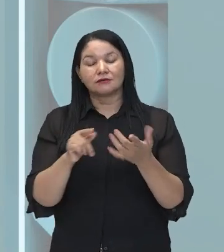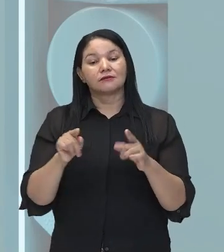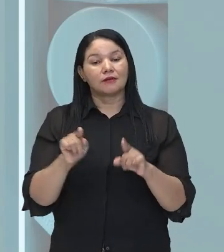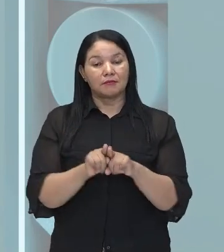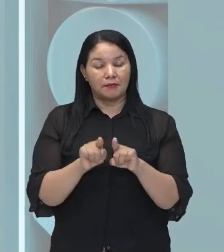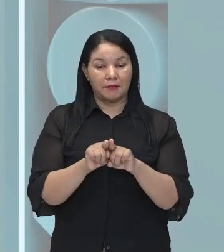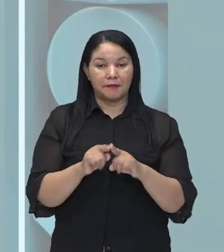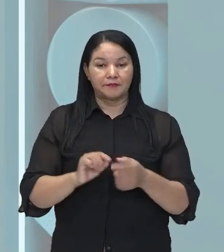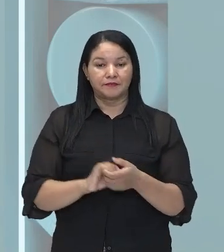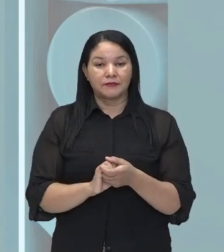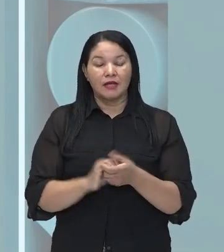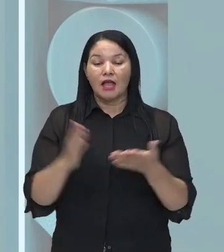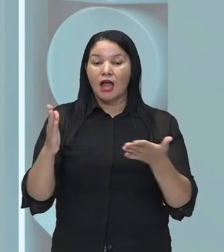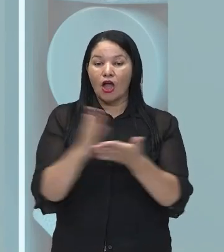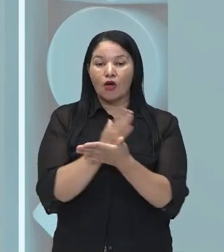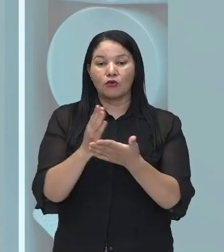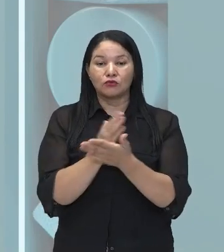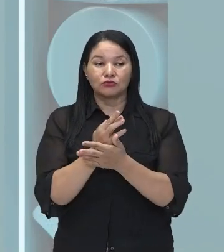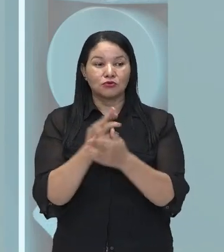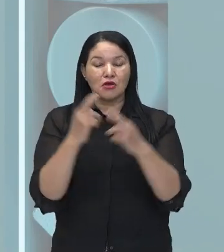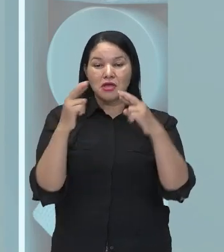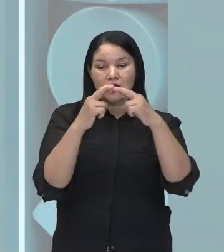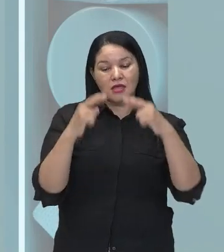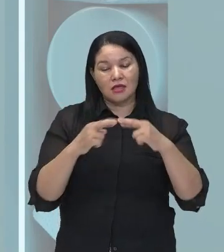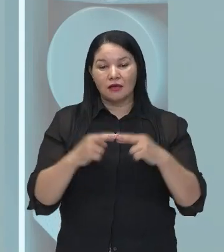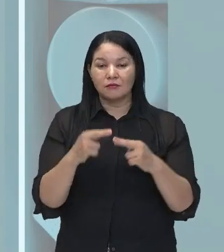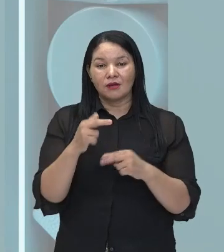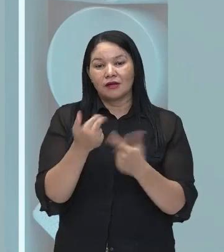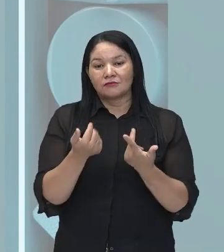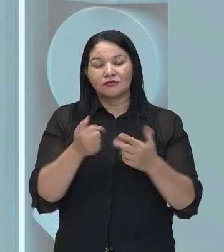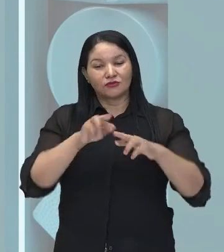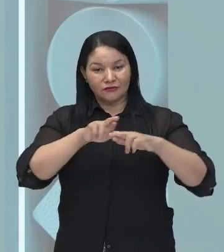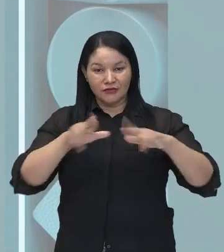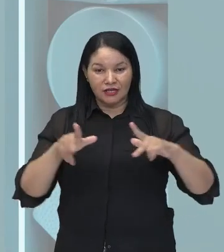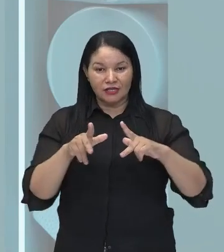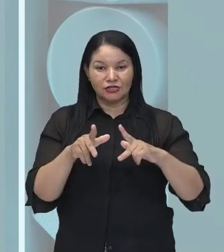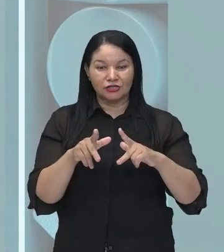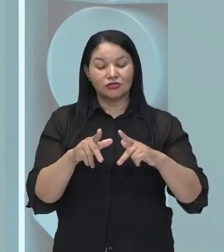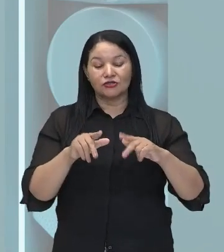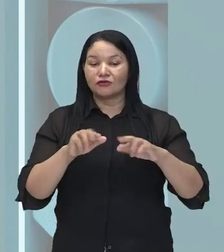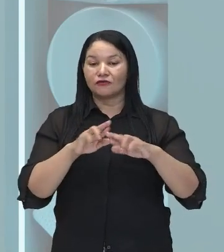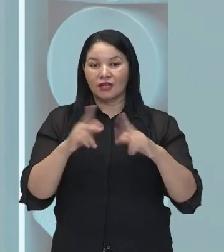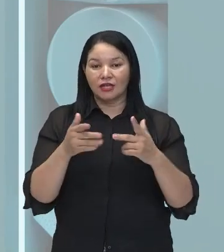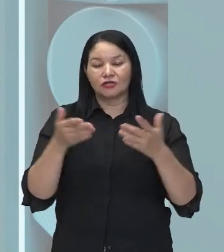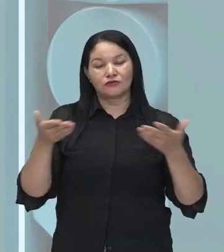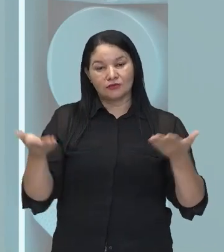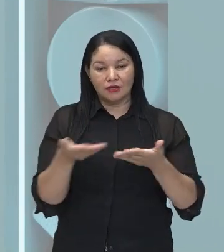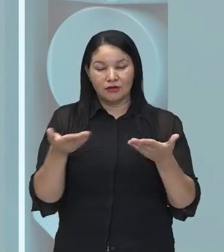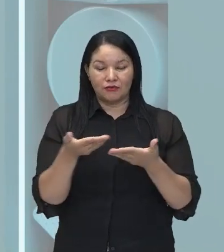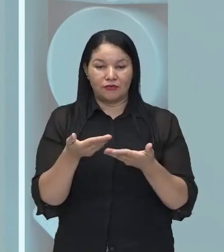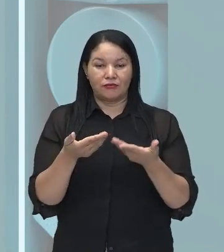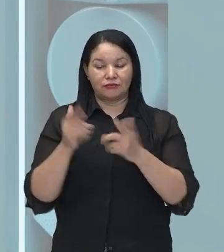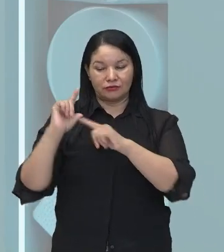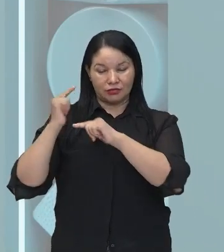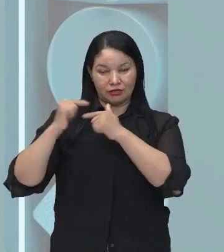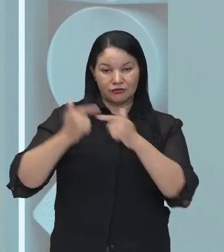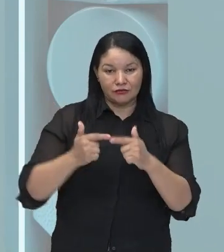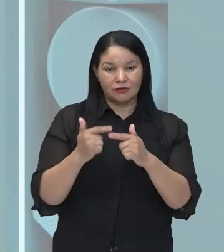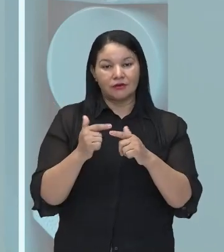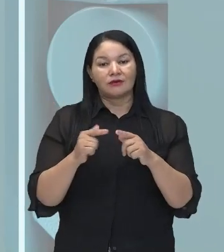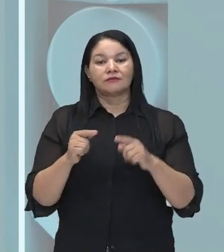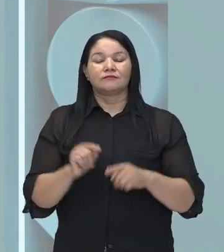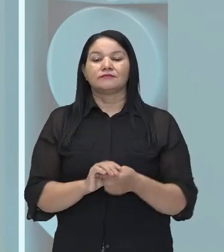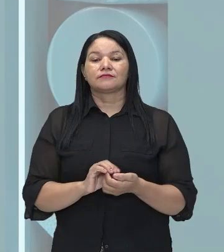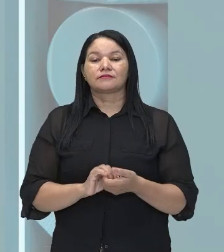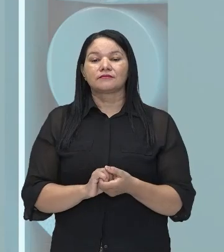sem rimas, algo diferente do que é mais tradicional, do que é mais comum, com exatamente esses